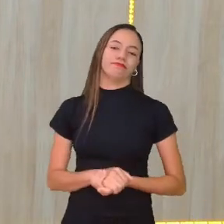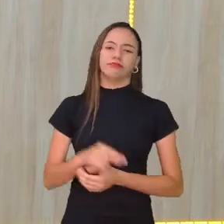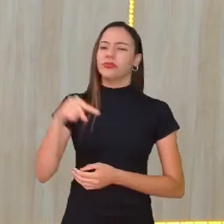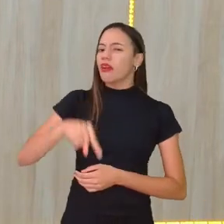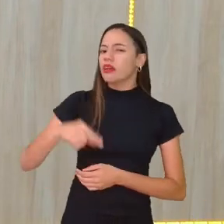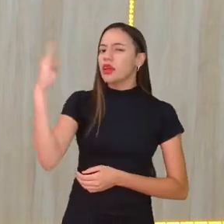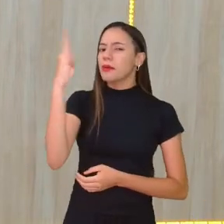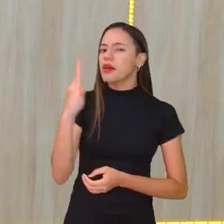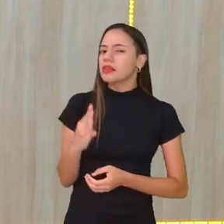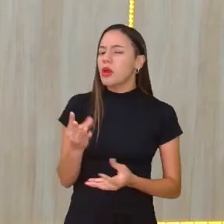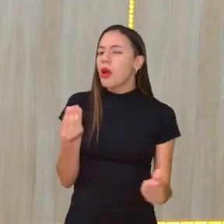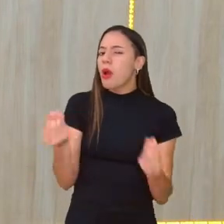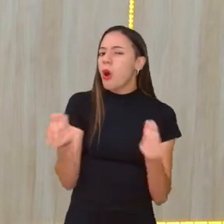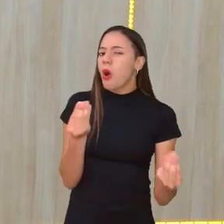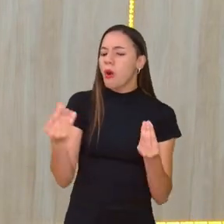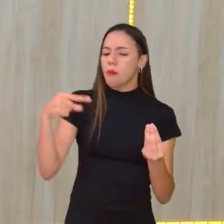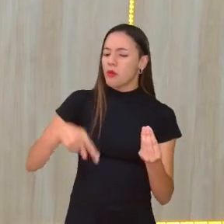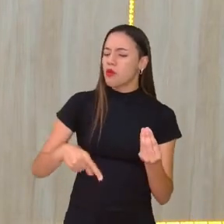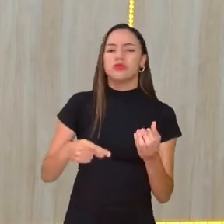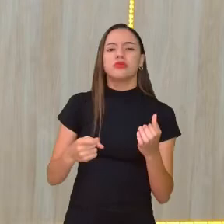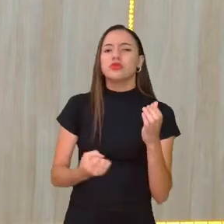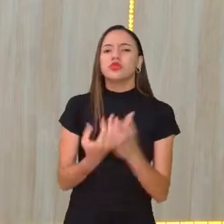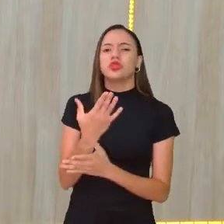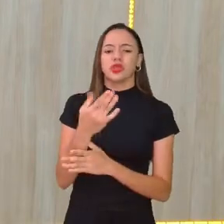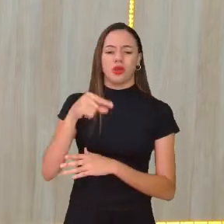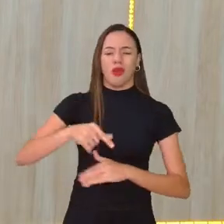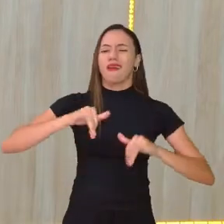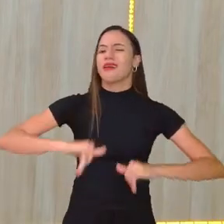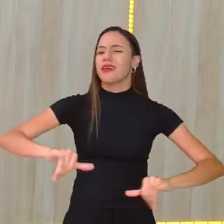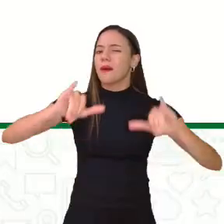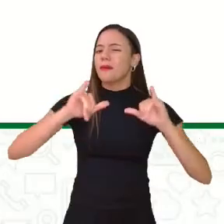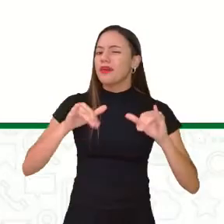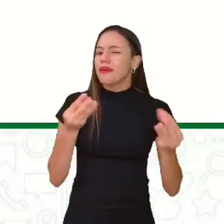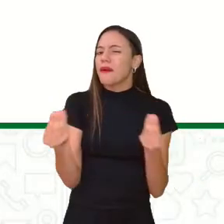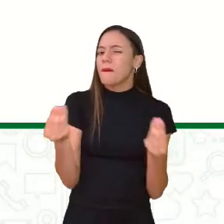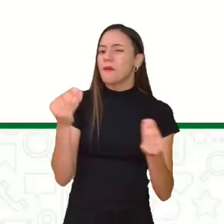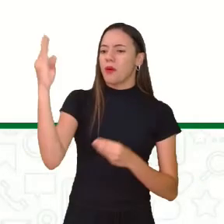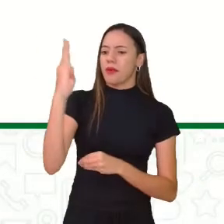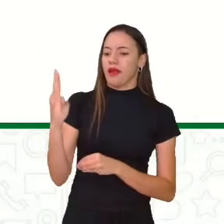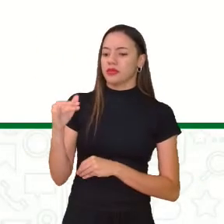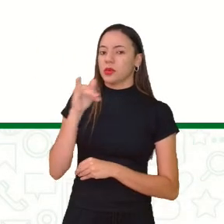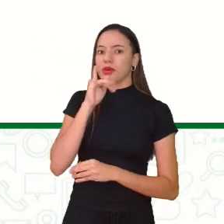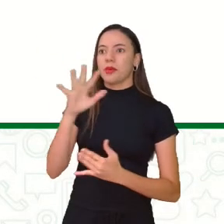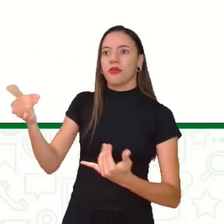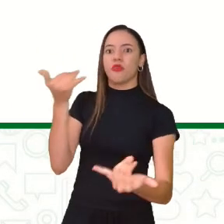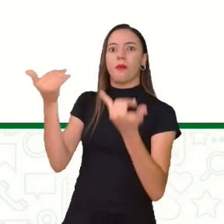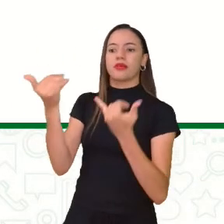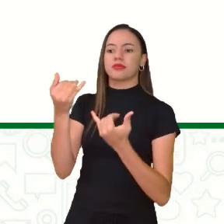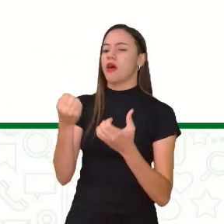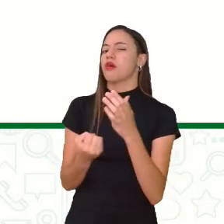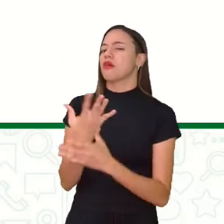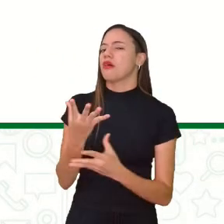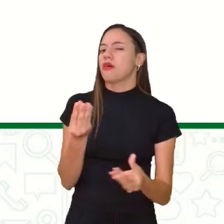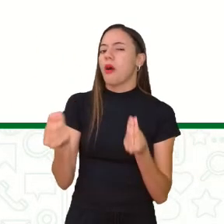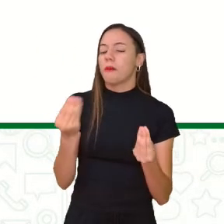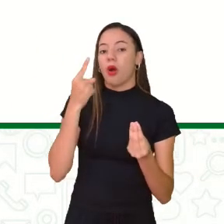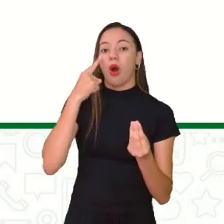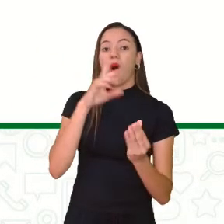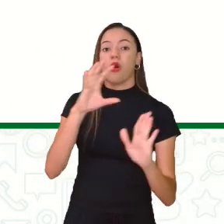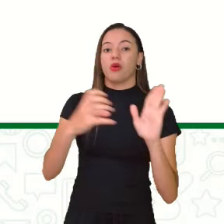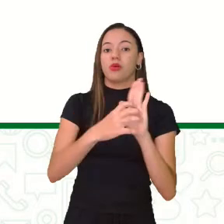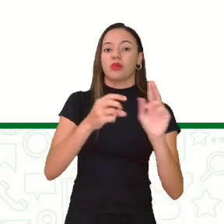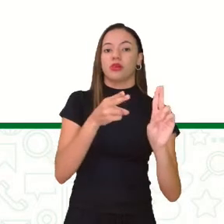gente? Como é que chegou aqui no Brasil essa campanha? Como é que chegou aqui no Brasil esses dados? Está aí o símbolo do